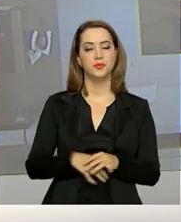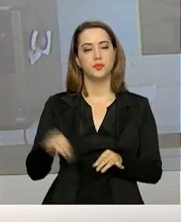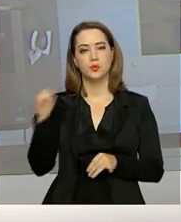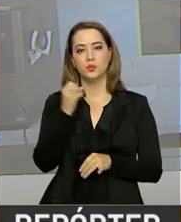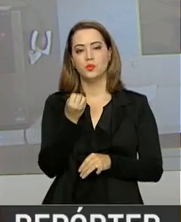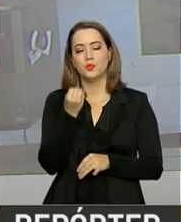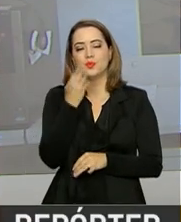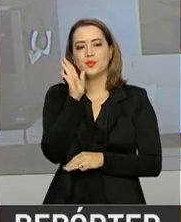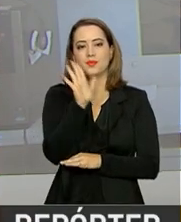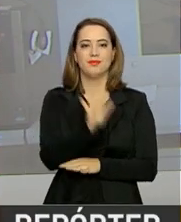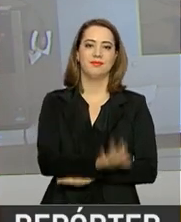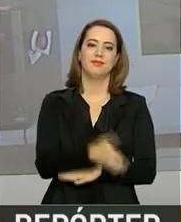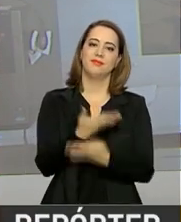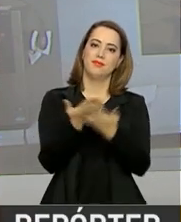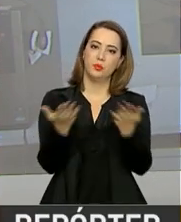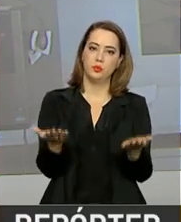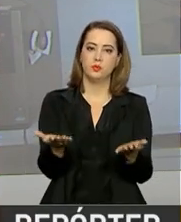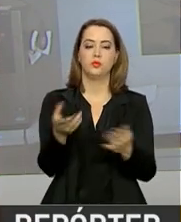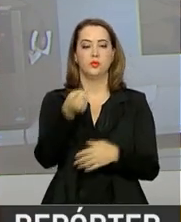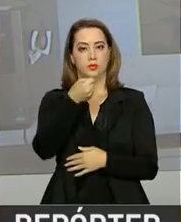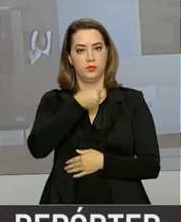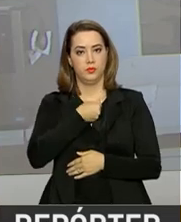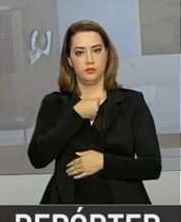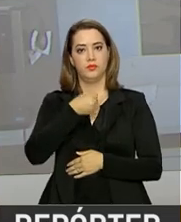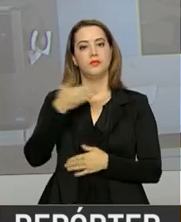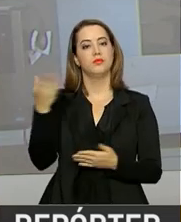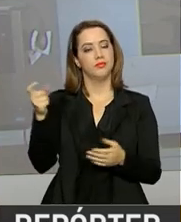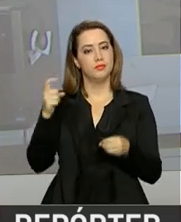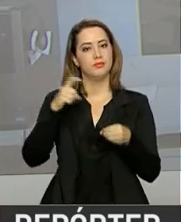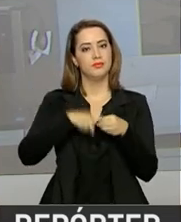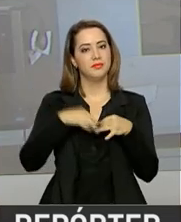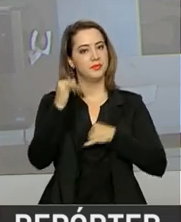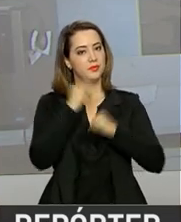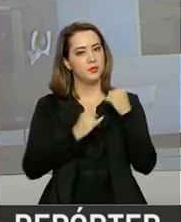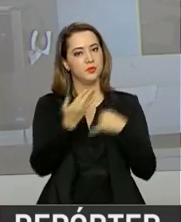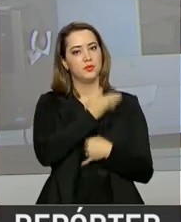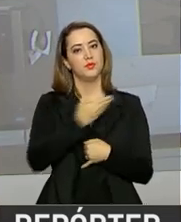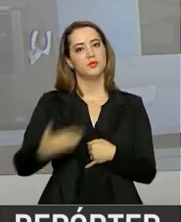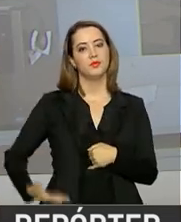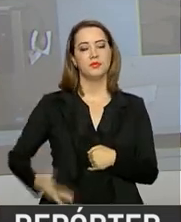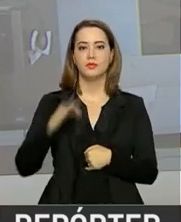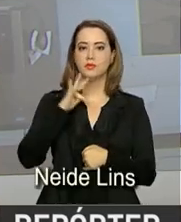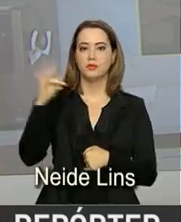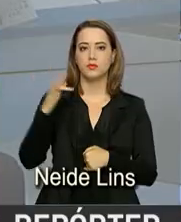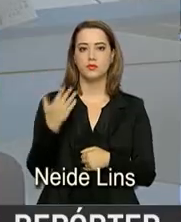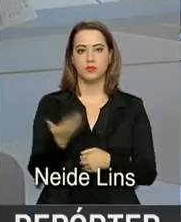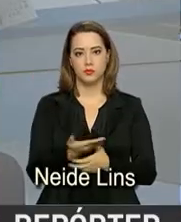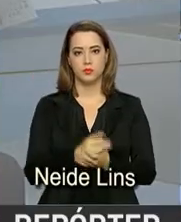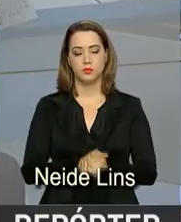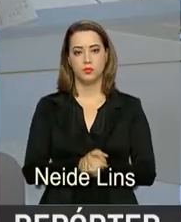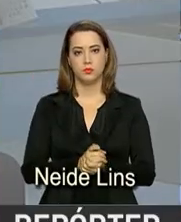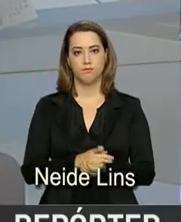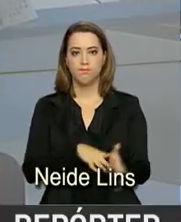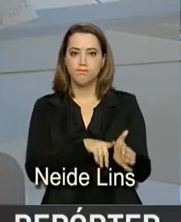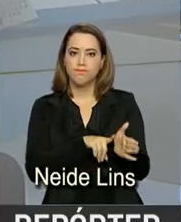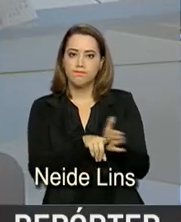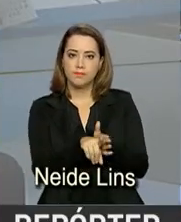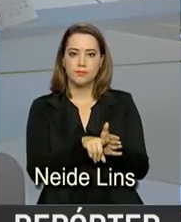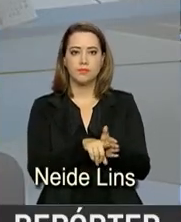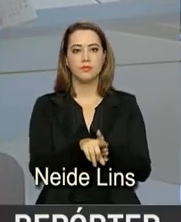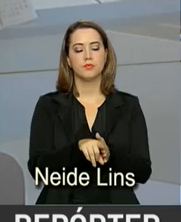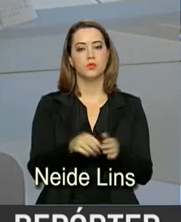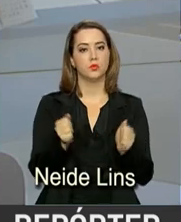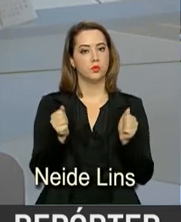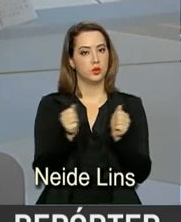Olá uma ótima tarde para você o repórter NBR está de volta com as notícias do governo federal uma operação do